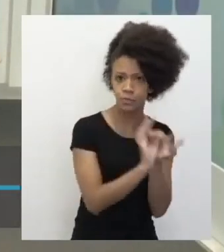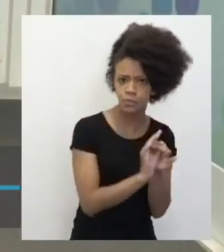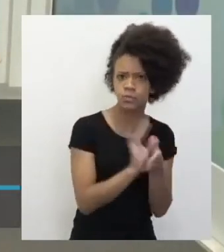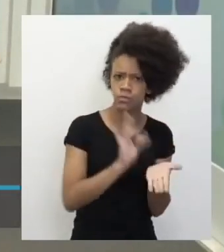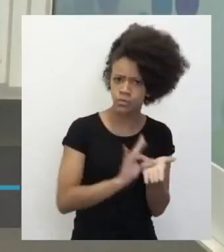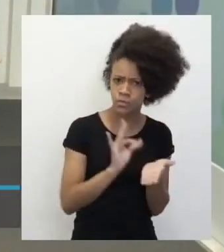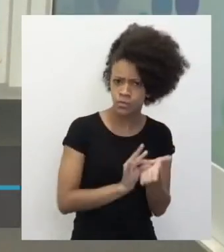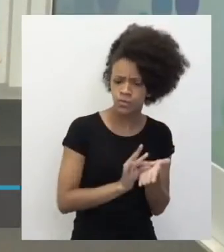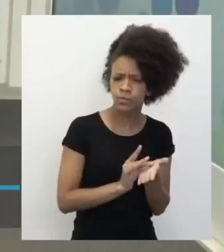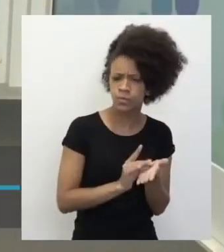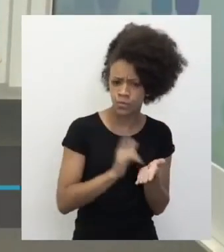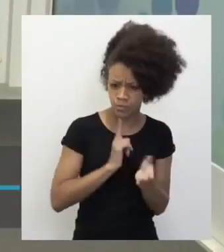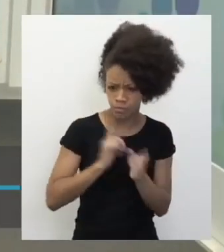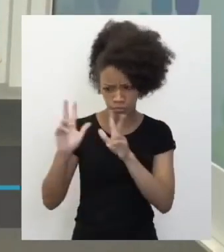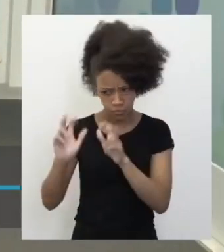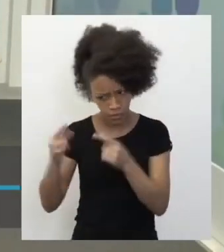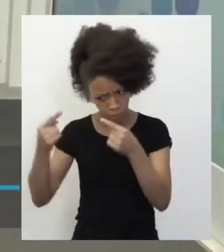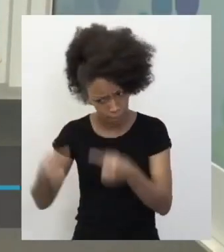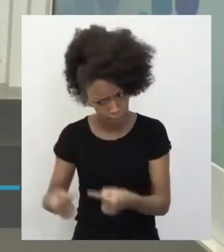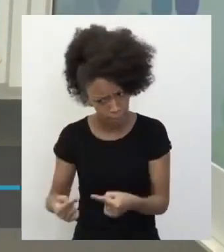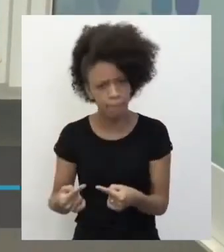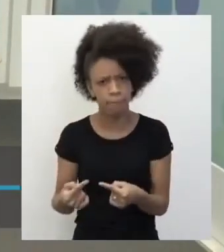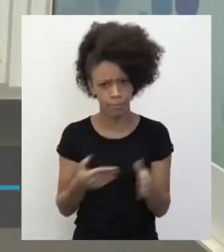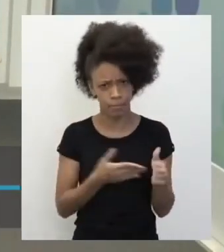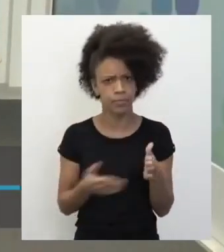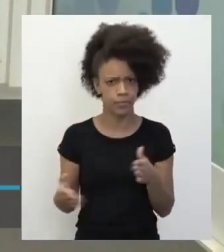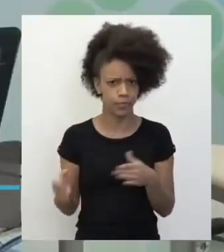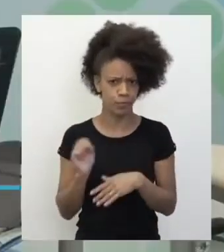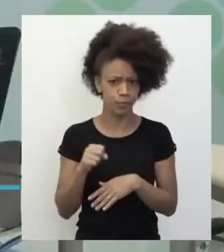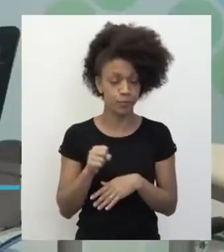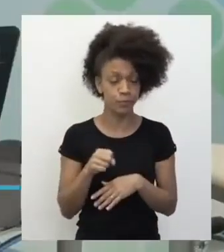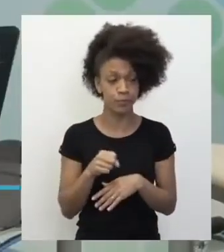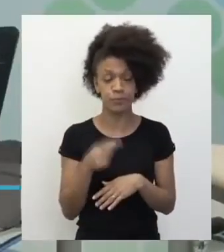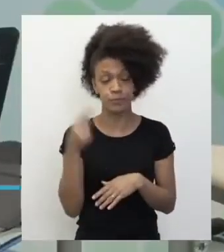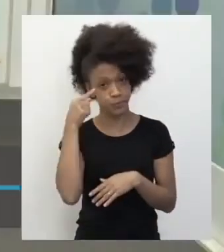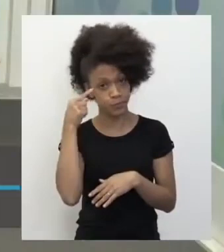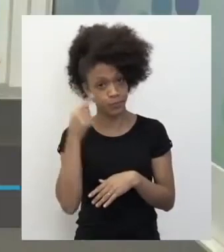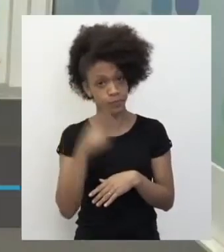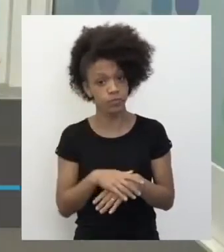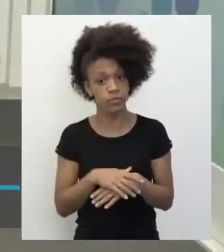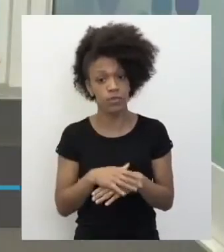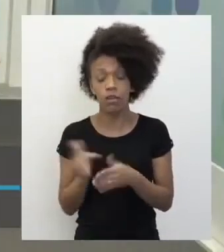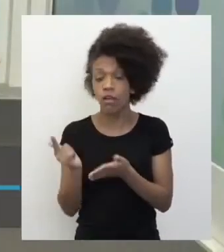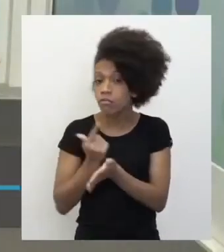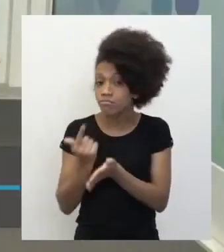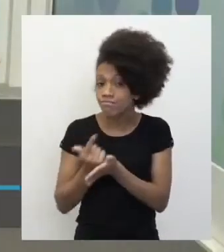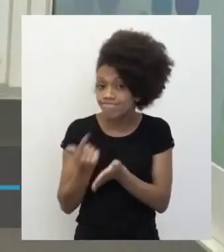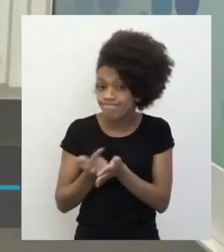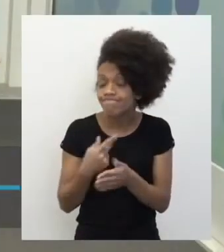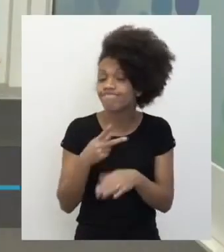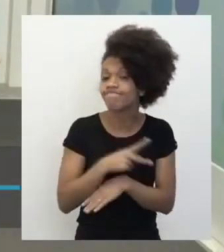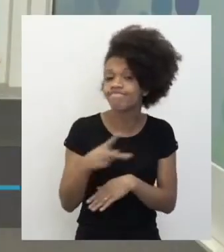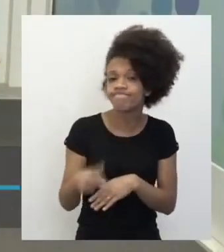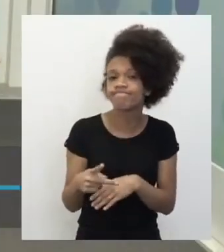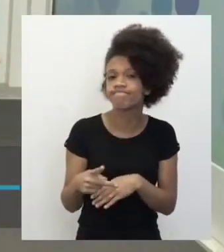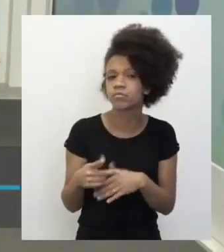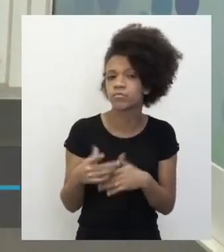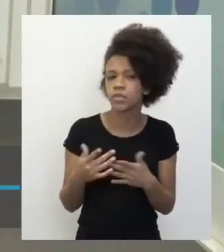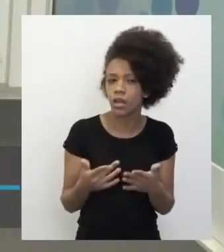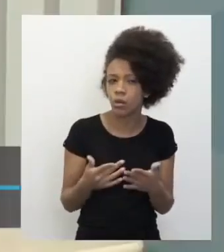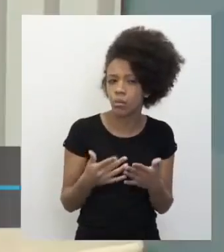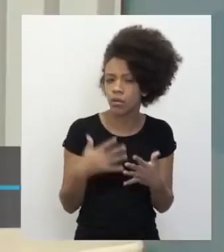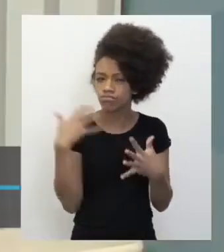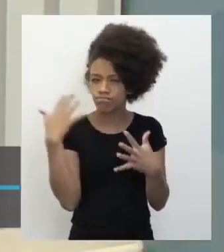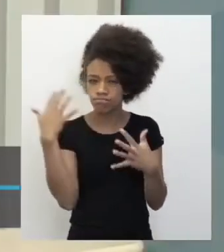realidade. Tem um tema, é um desafio nesse momento, né, professor? Estou pensando nisso. Mesmo a literatura, professora, que seja aquela literatura mais